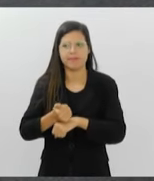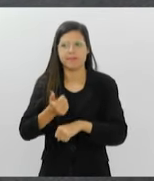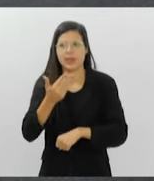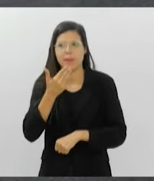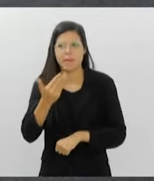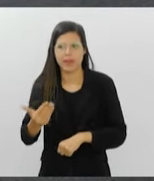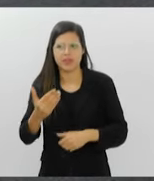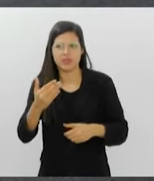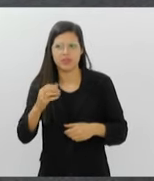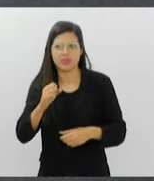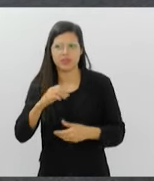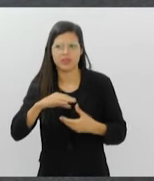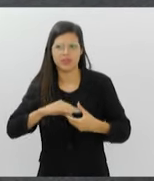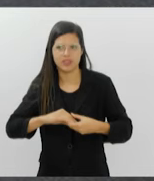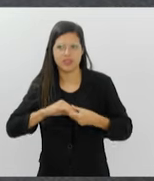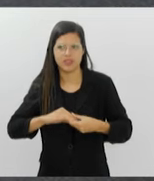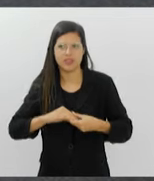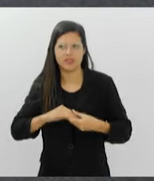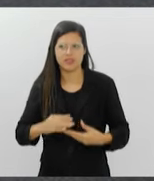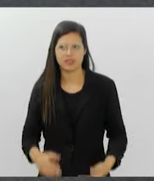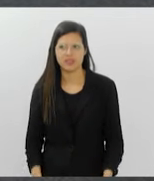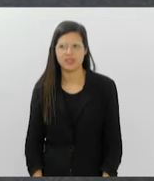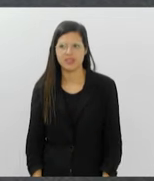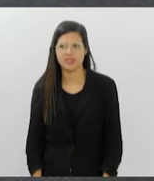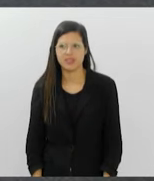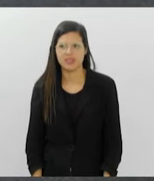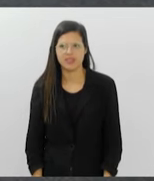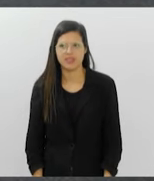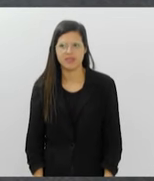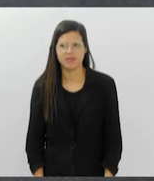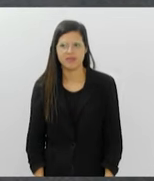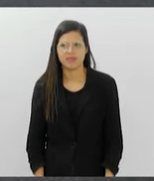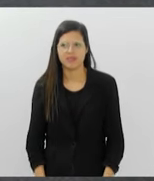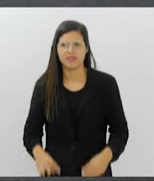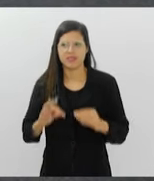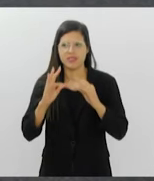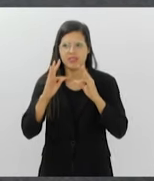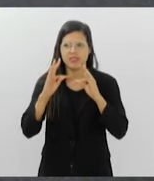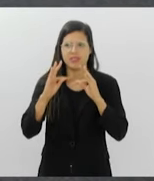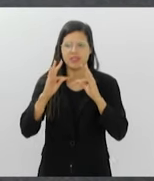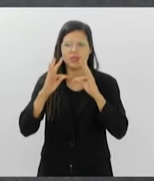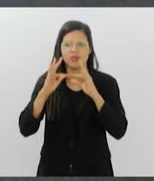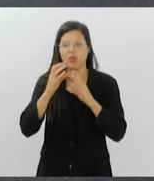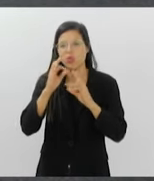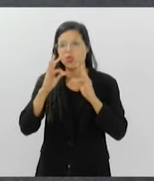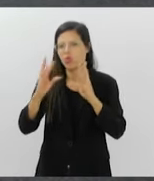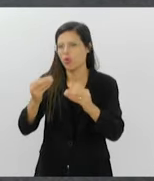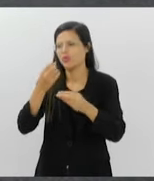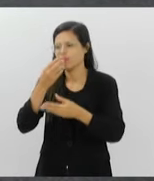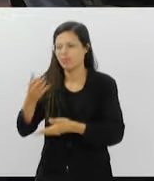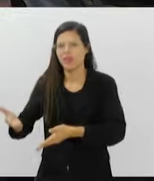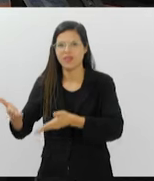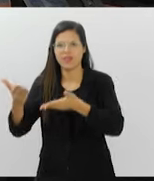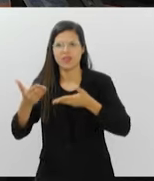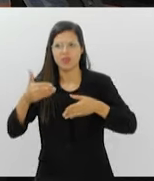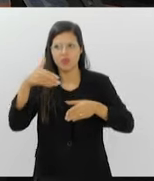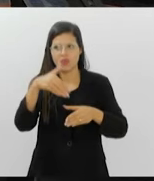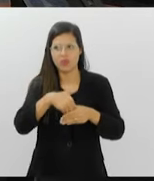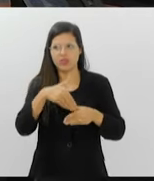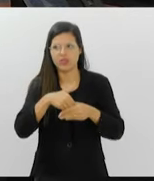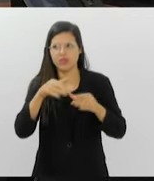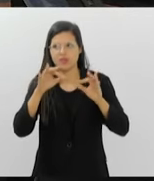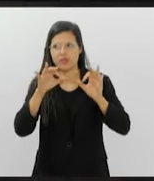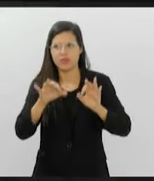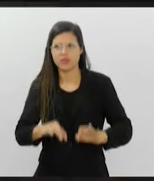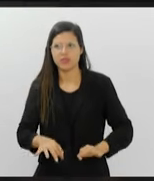Excelência, se puder saudar a partir da presidência. Sejam todos muito bem-vindos e votamos com muita certeza de